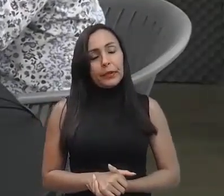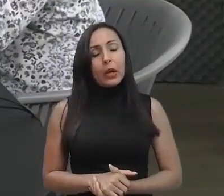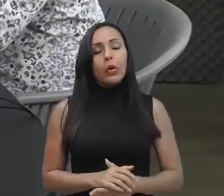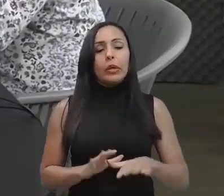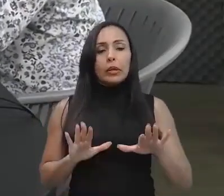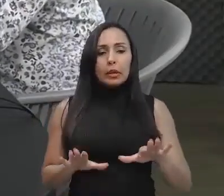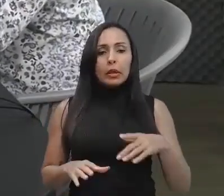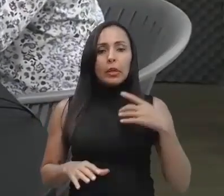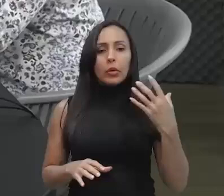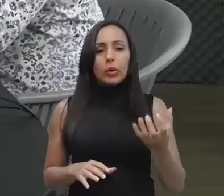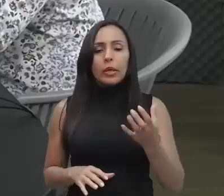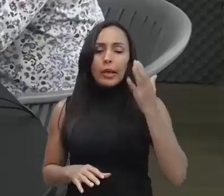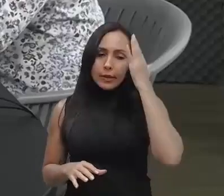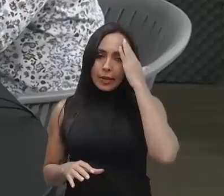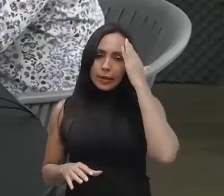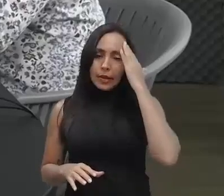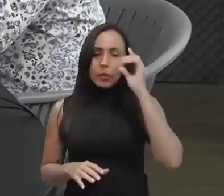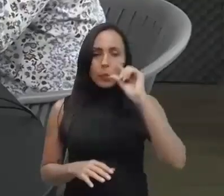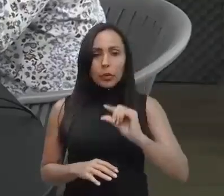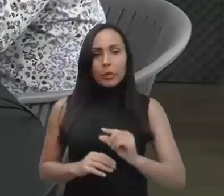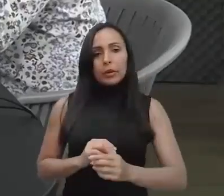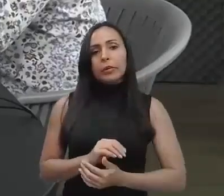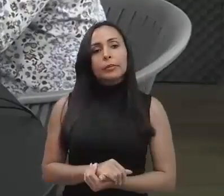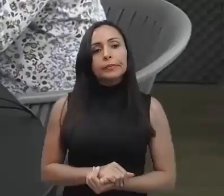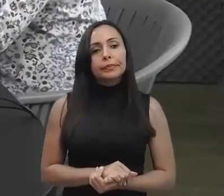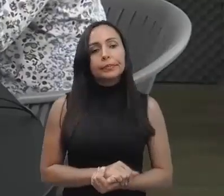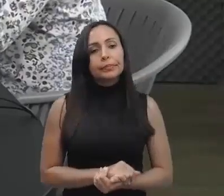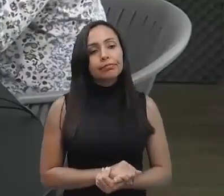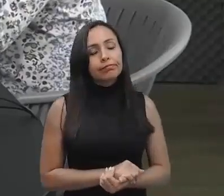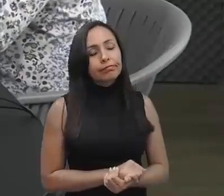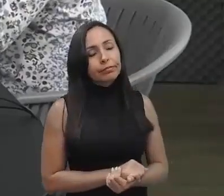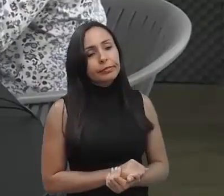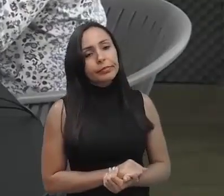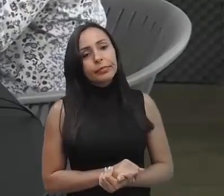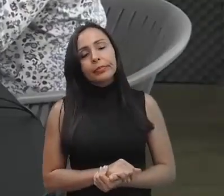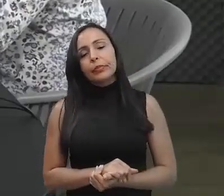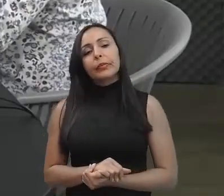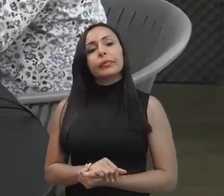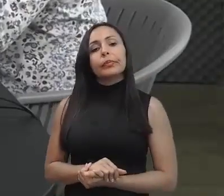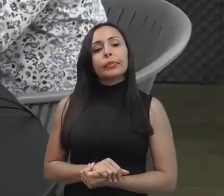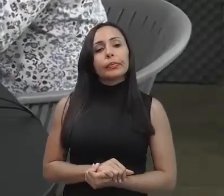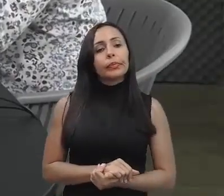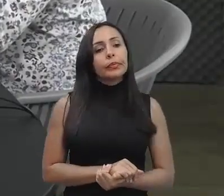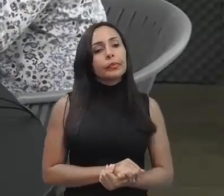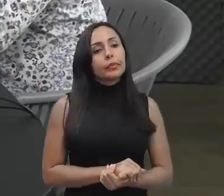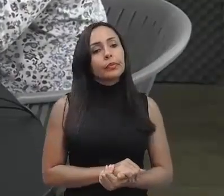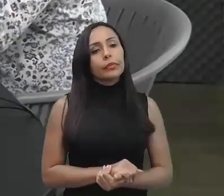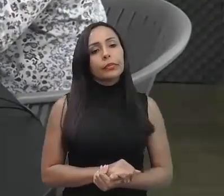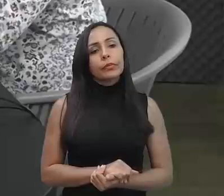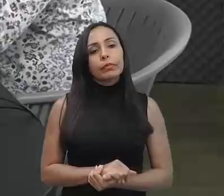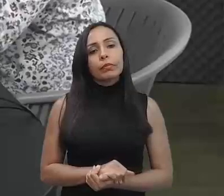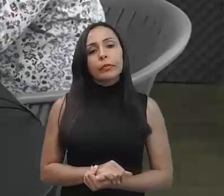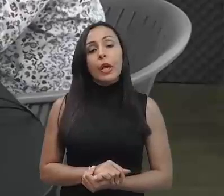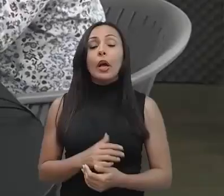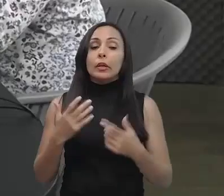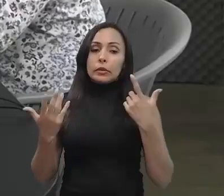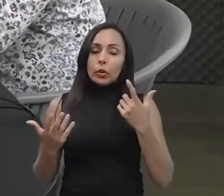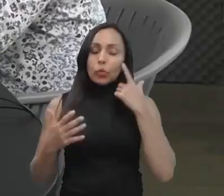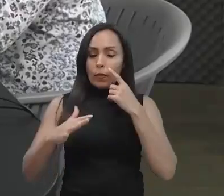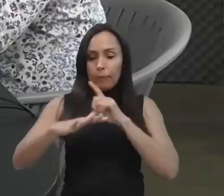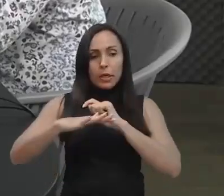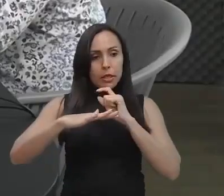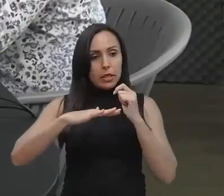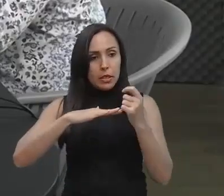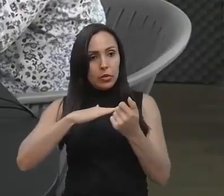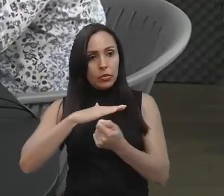finalizar que a gente tá quase finalizando o programa mas eu eu queria entender somente uma coisa do do dessa coisa de fake News eh você falou